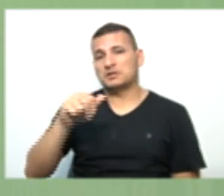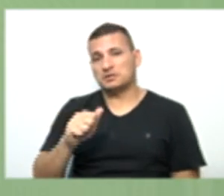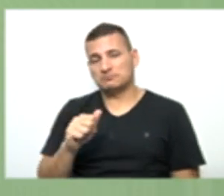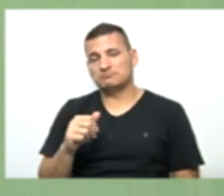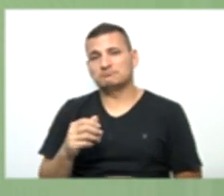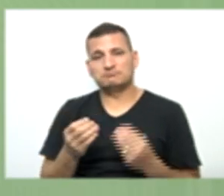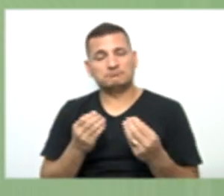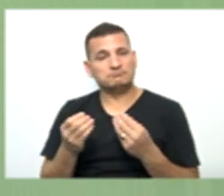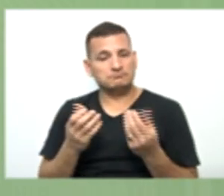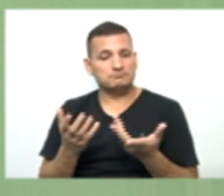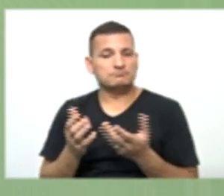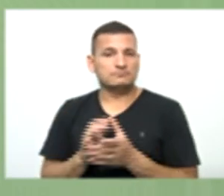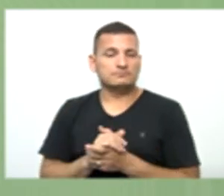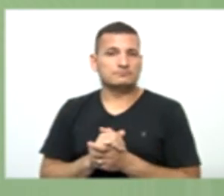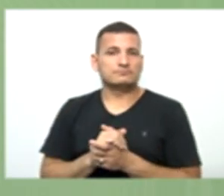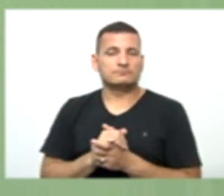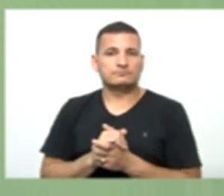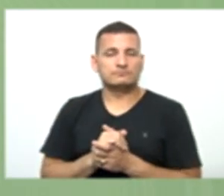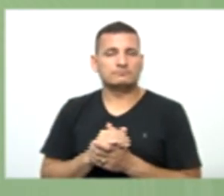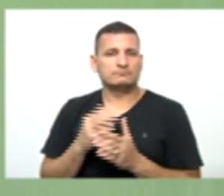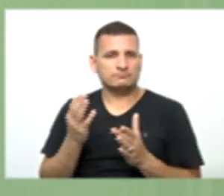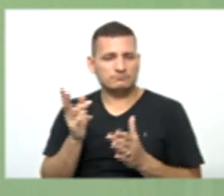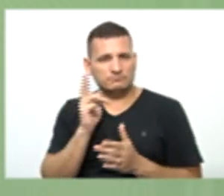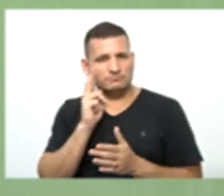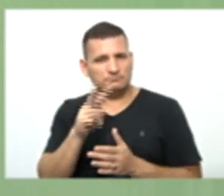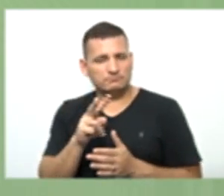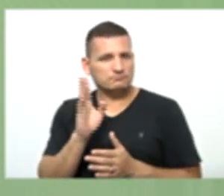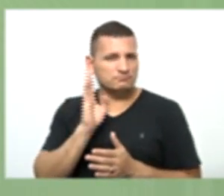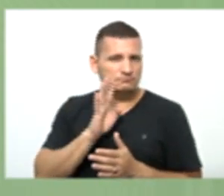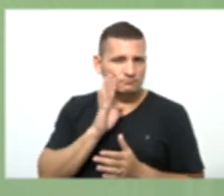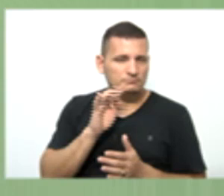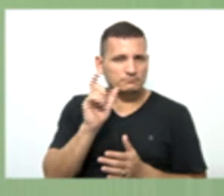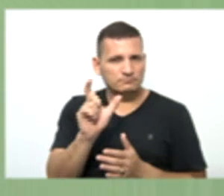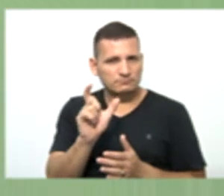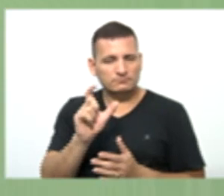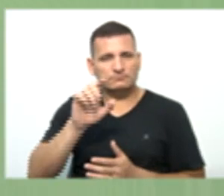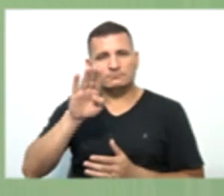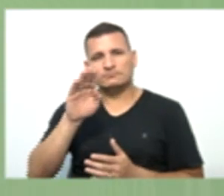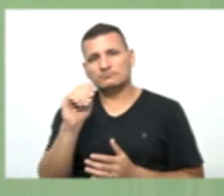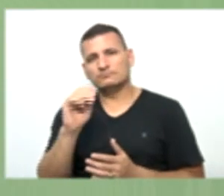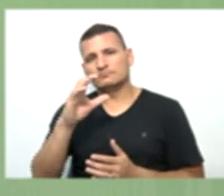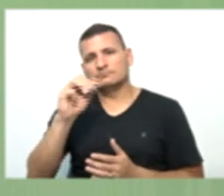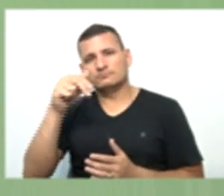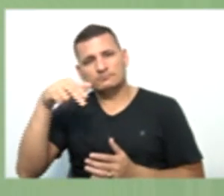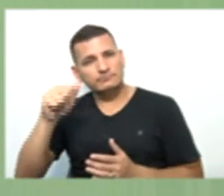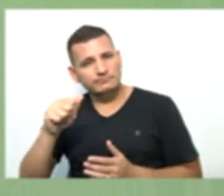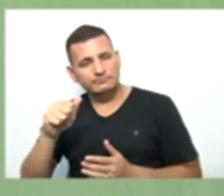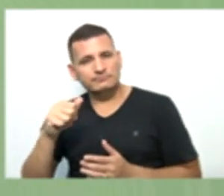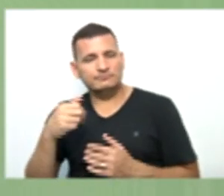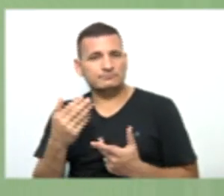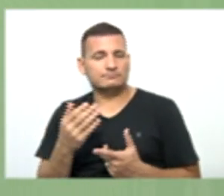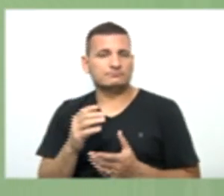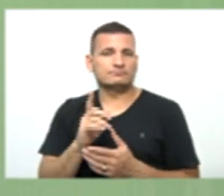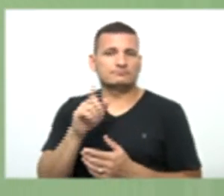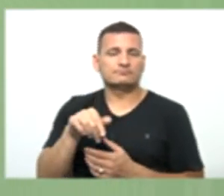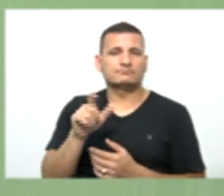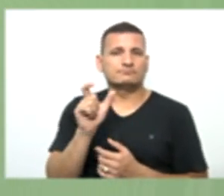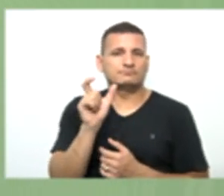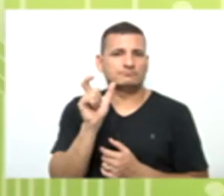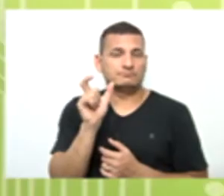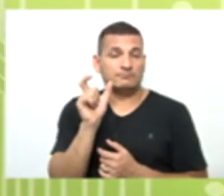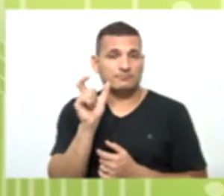de crise. Veja só, né, professora Amy? Legal, bacana, né, de boa. Então, são termos que